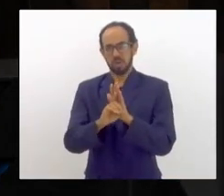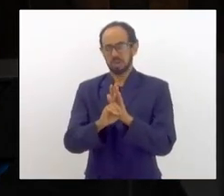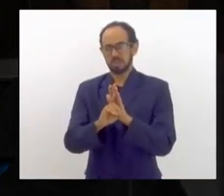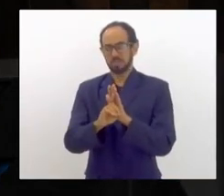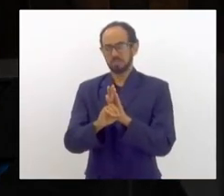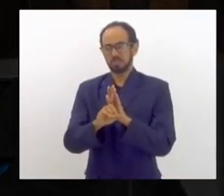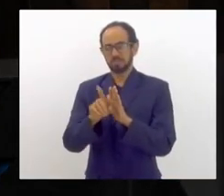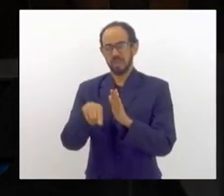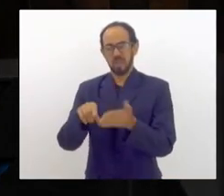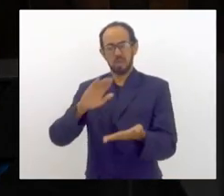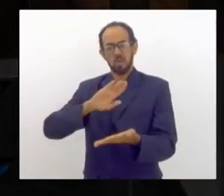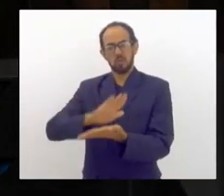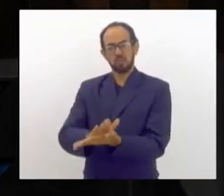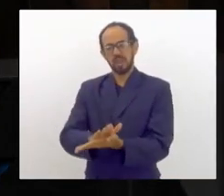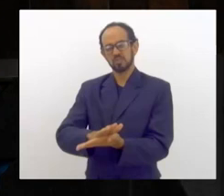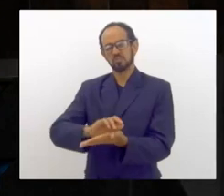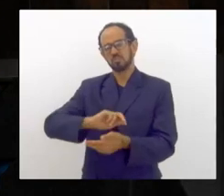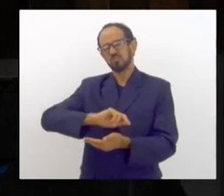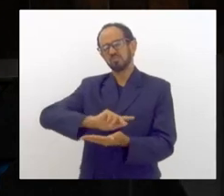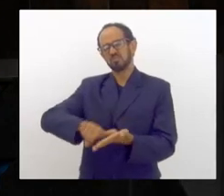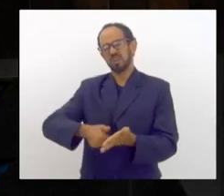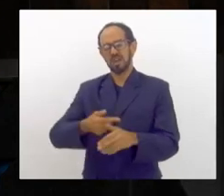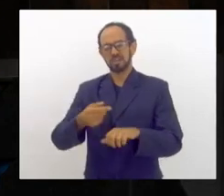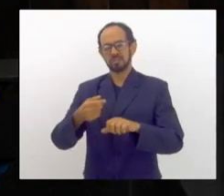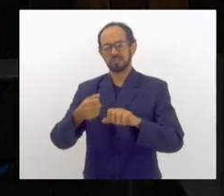é covarde por diversos aspectos.